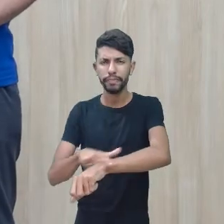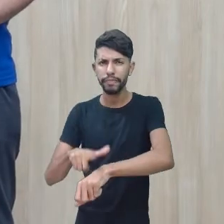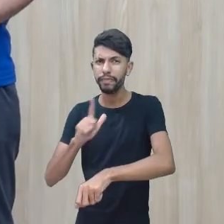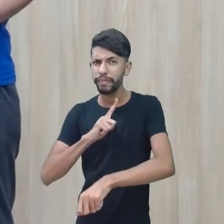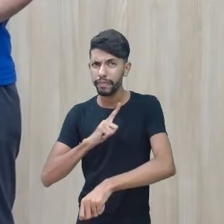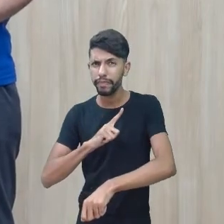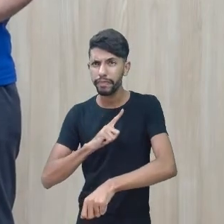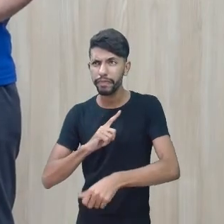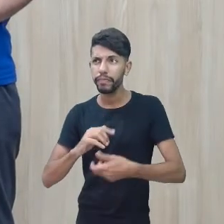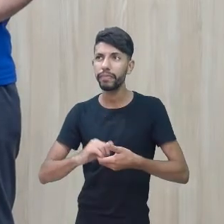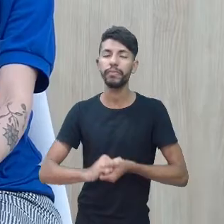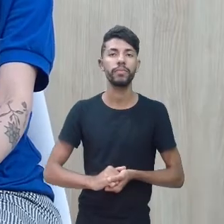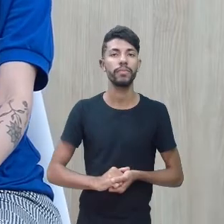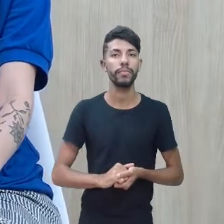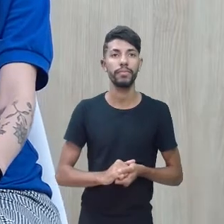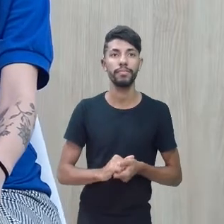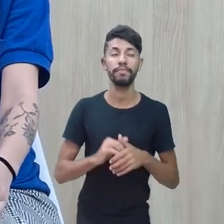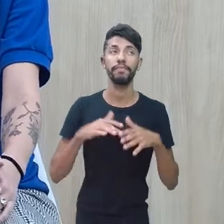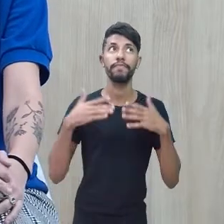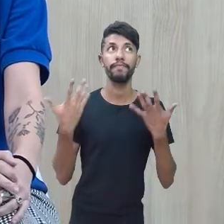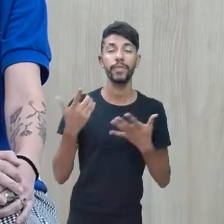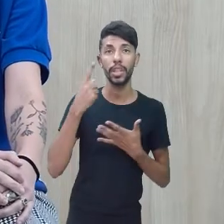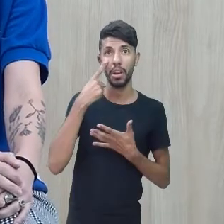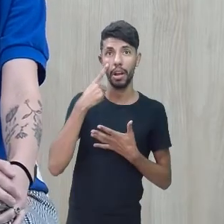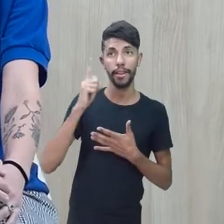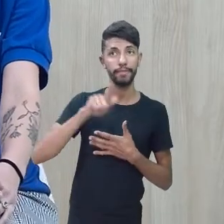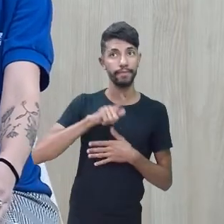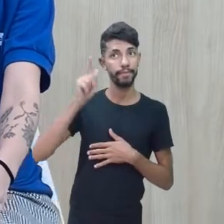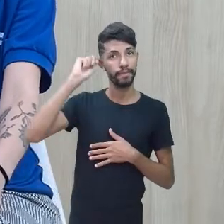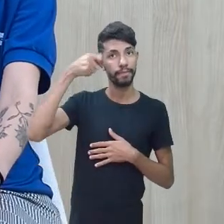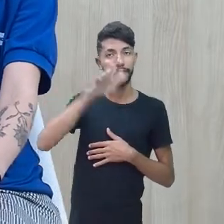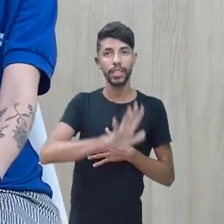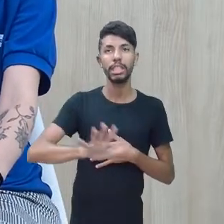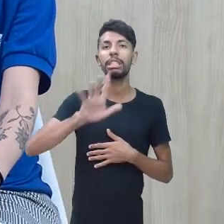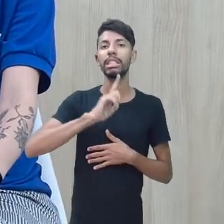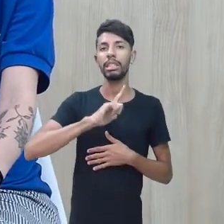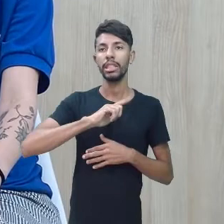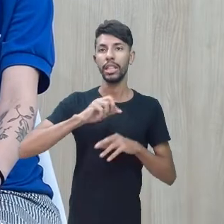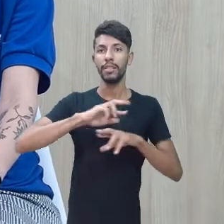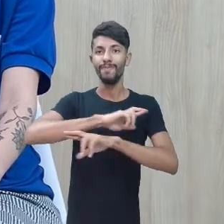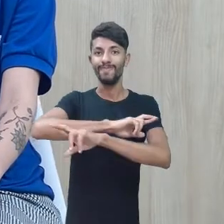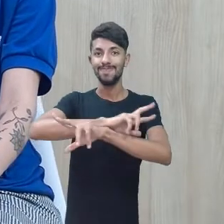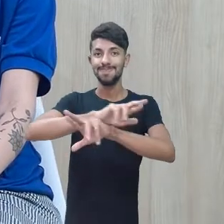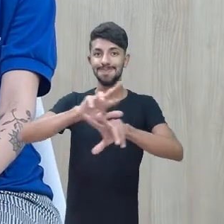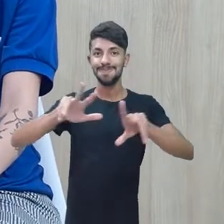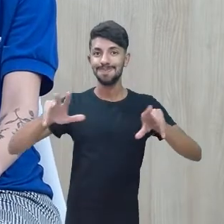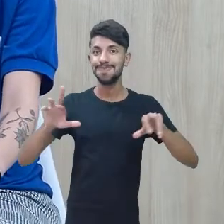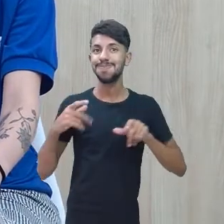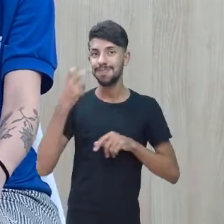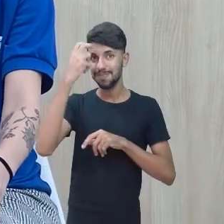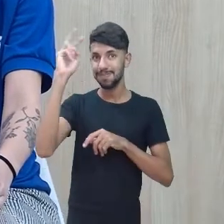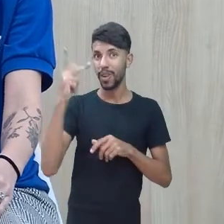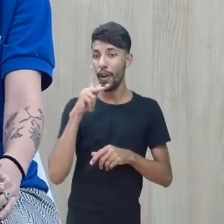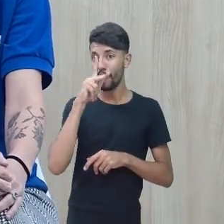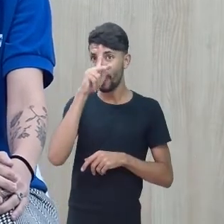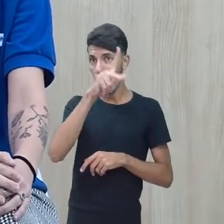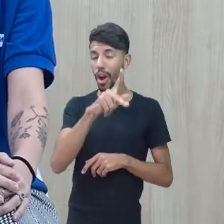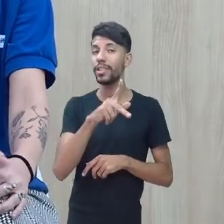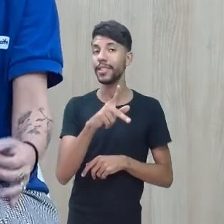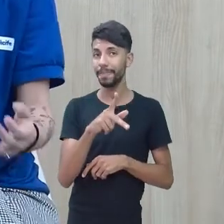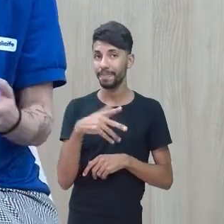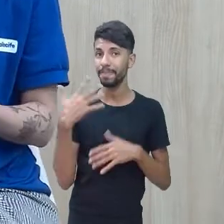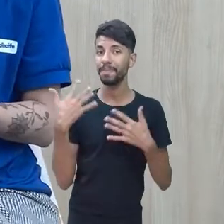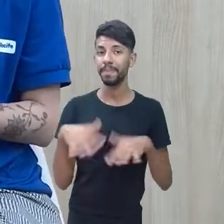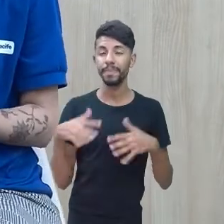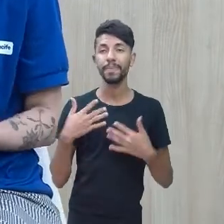Vanessa? Lá no continente africano tem uma diversidade cultural muito forte, né? É diverso.